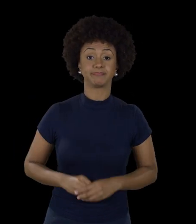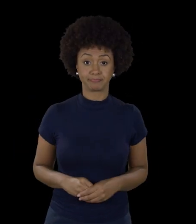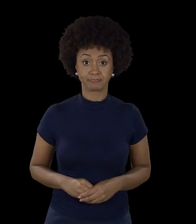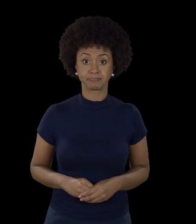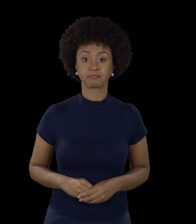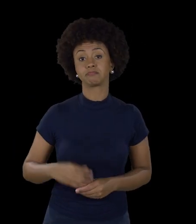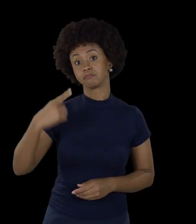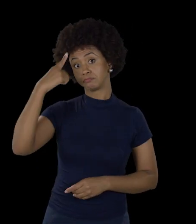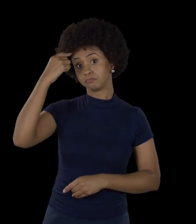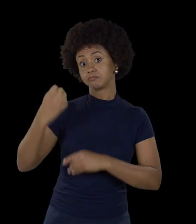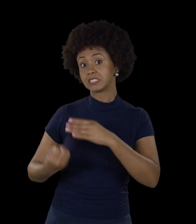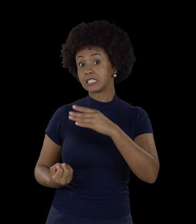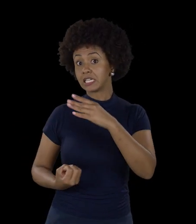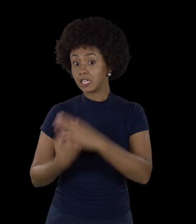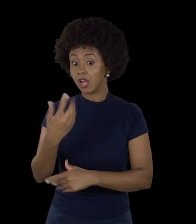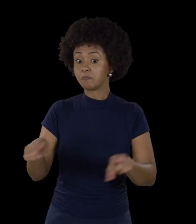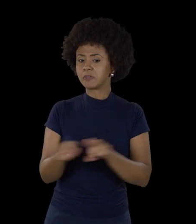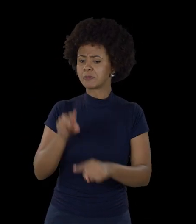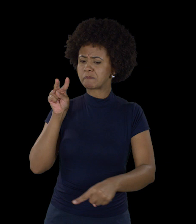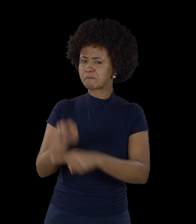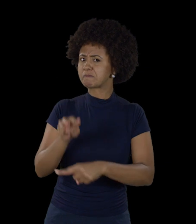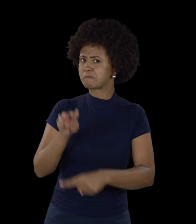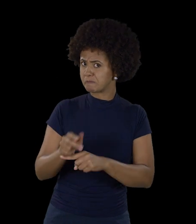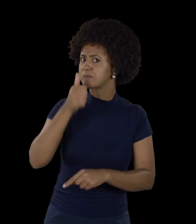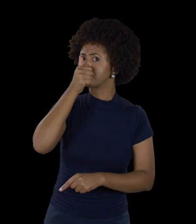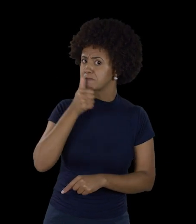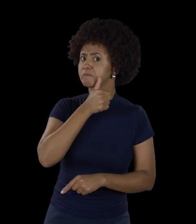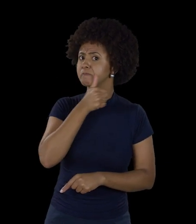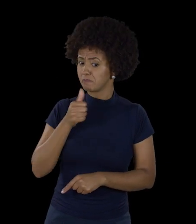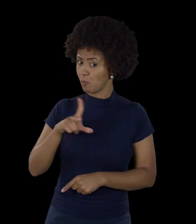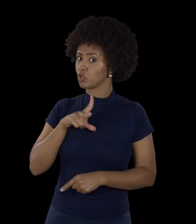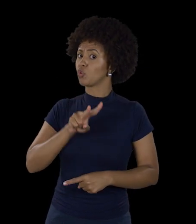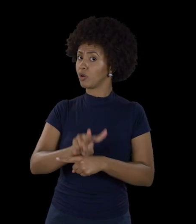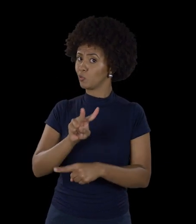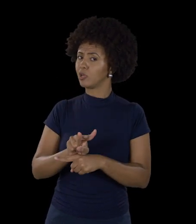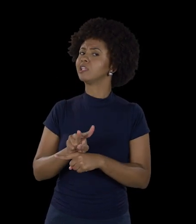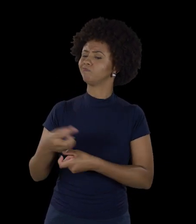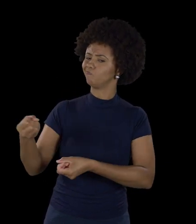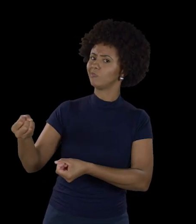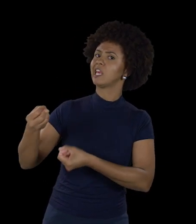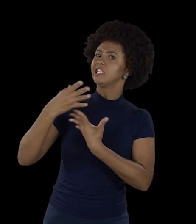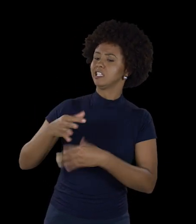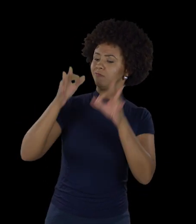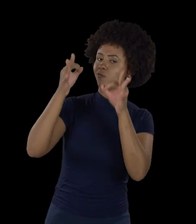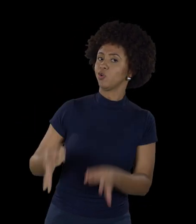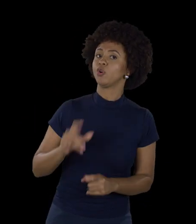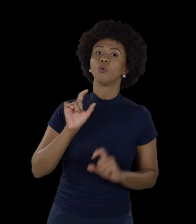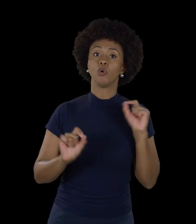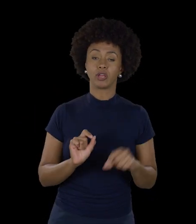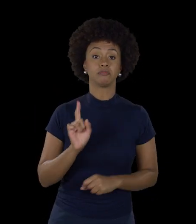conservação. A criação e manutenção a duras penas de uma reserva particular nos envia uma